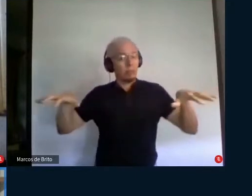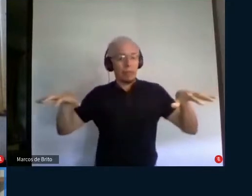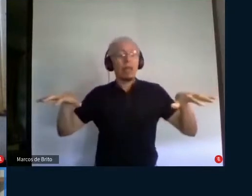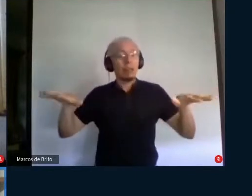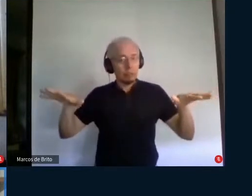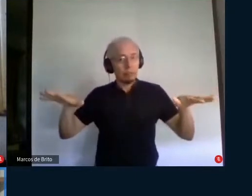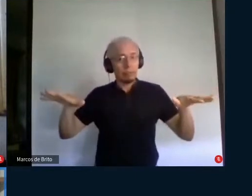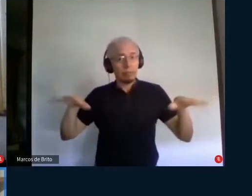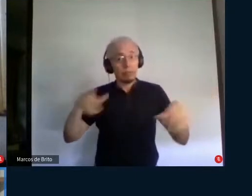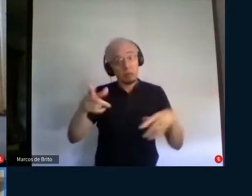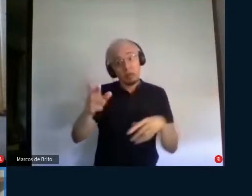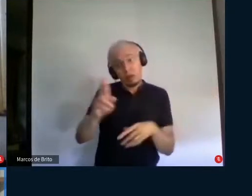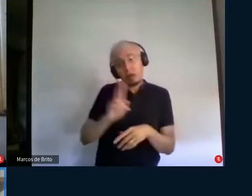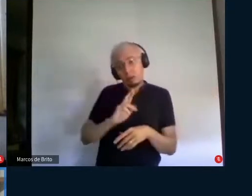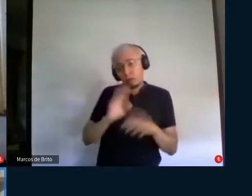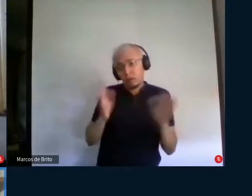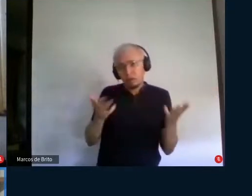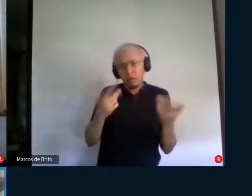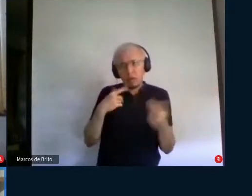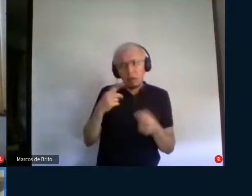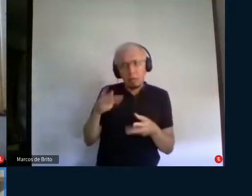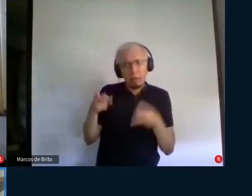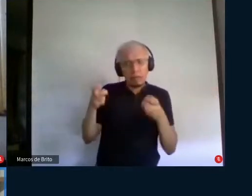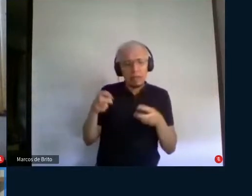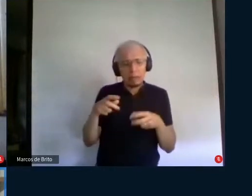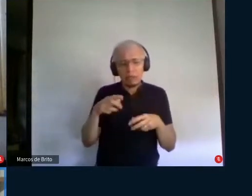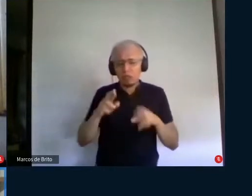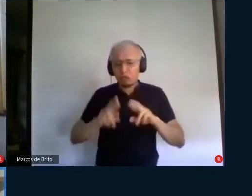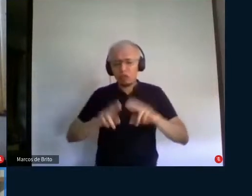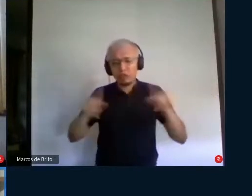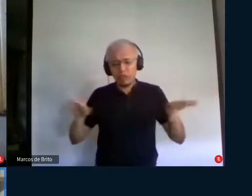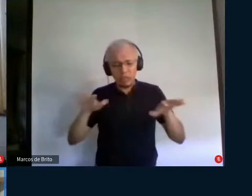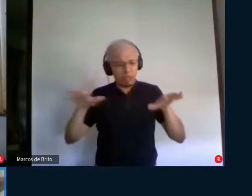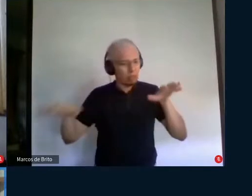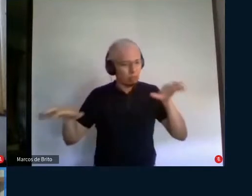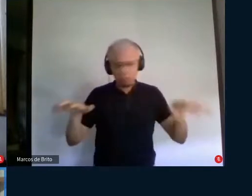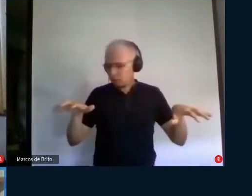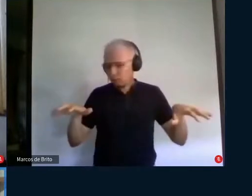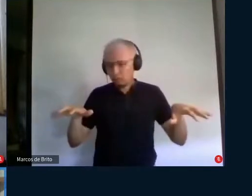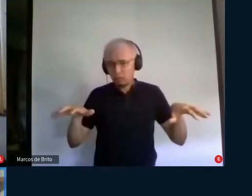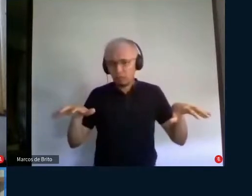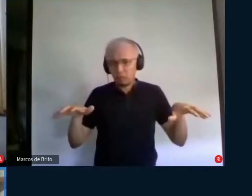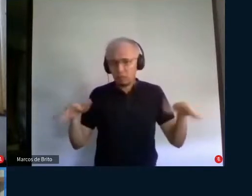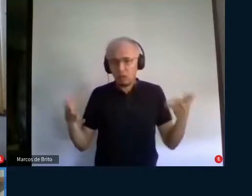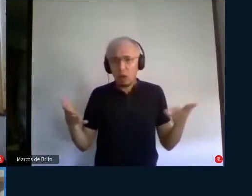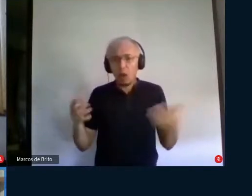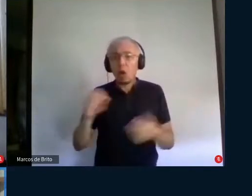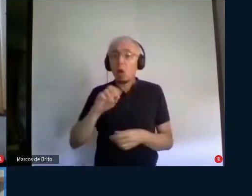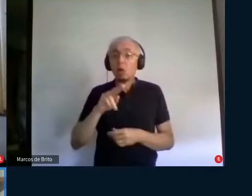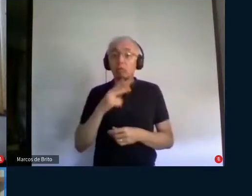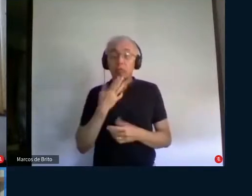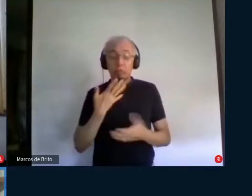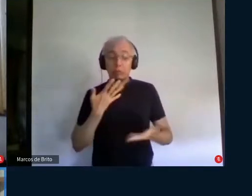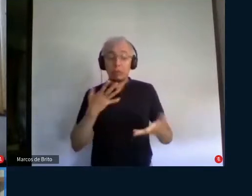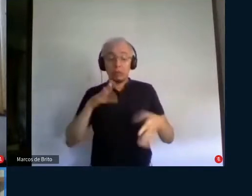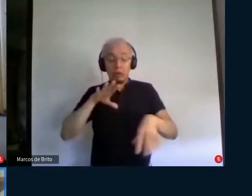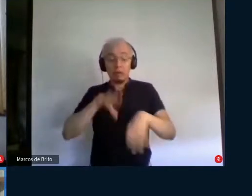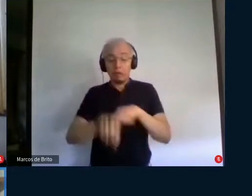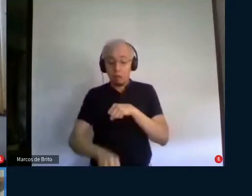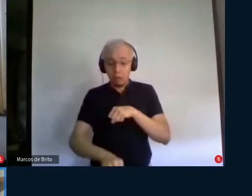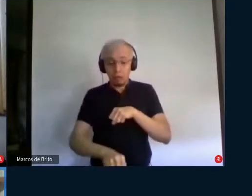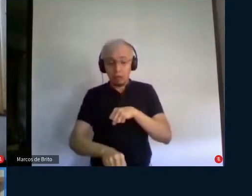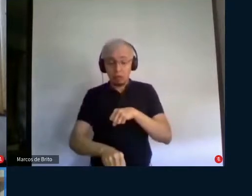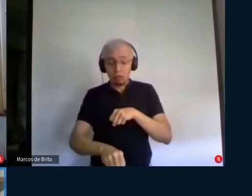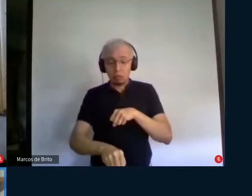tentar responder, se você vê uma diferença entre contexto e situação. E na questão da formação, me parece que são